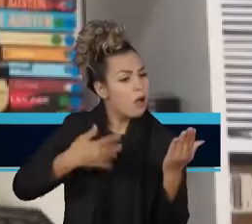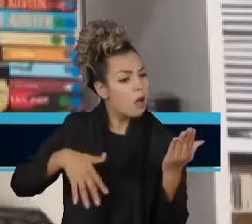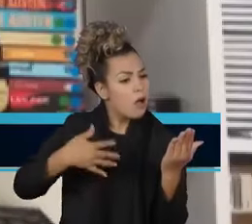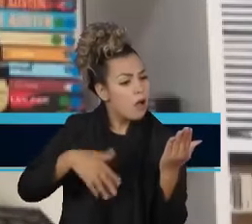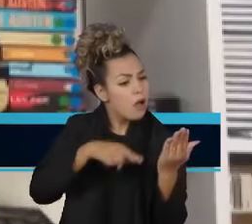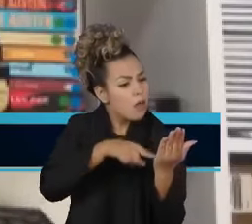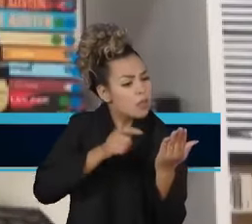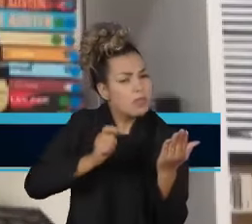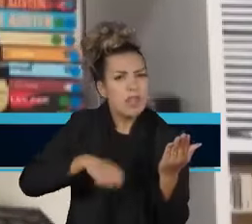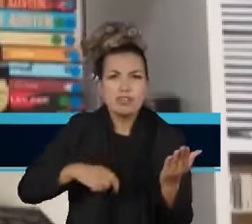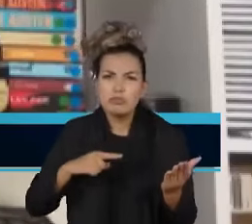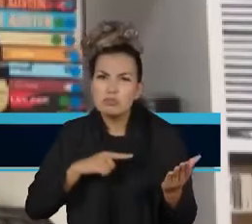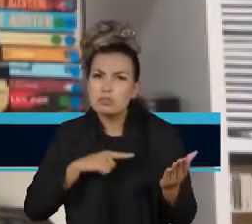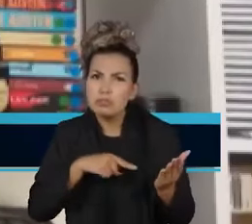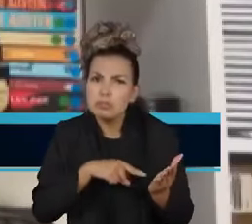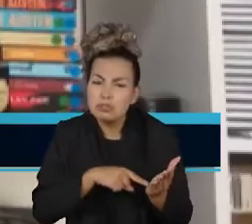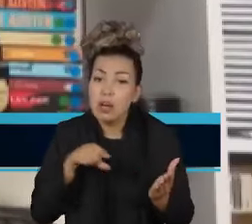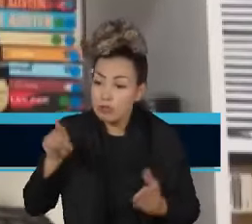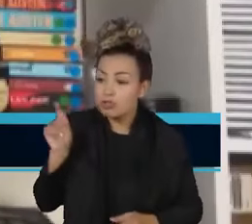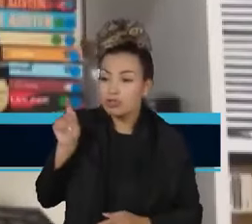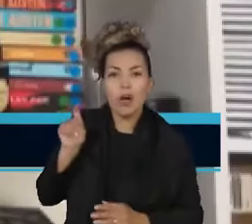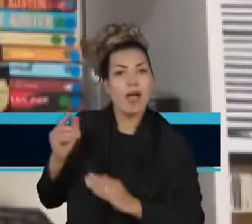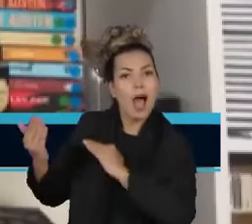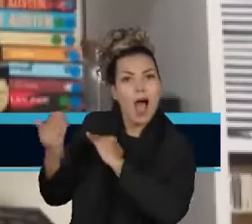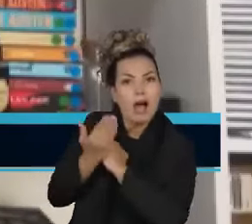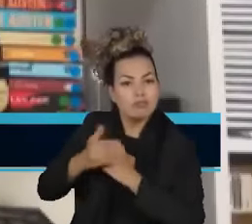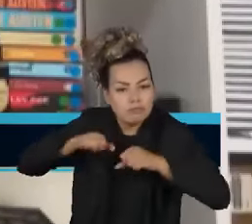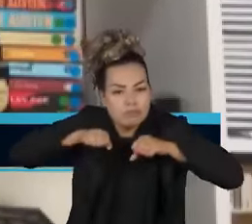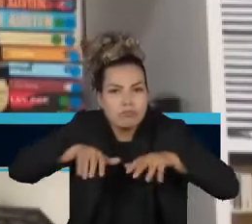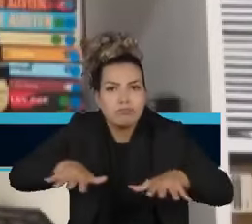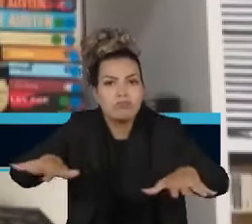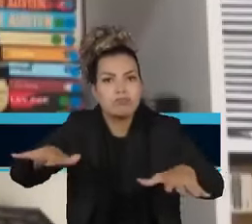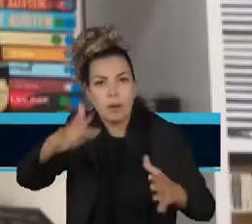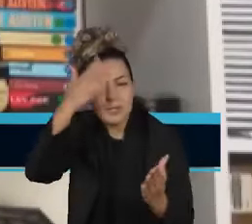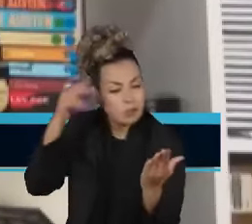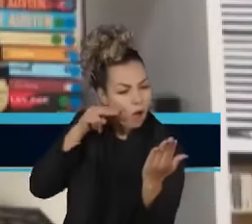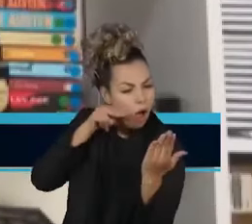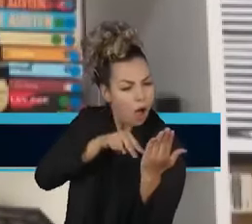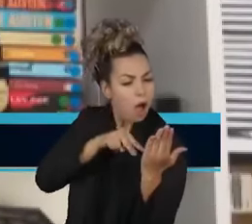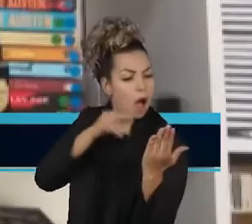fundamental para a formação de novos leitores e para a popularização do livro em si.